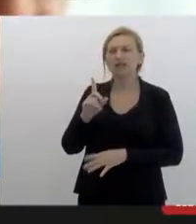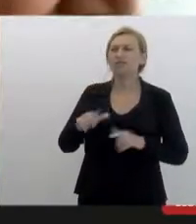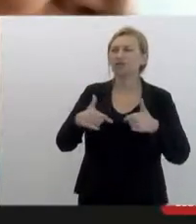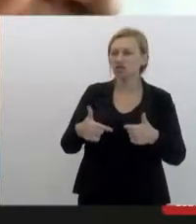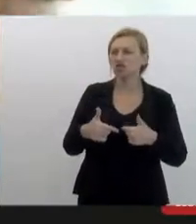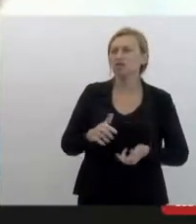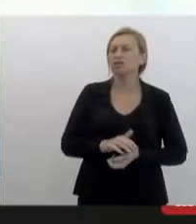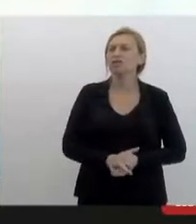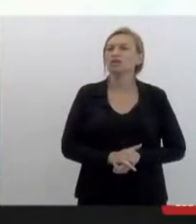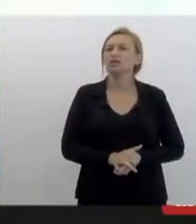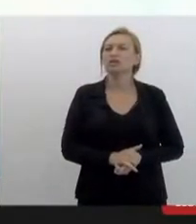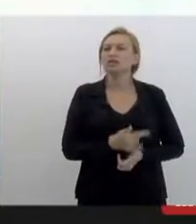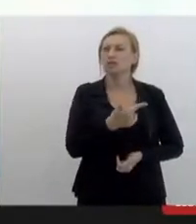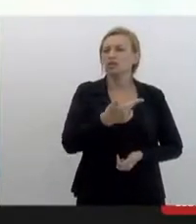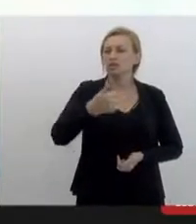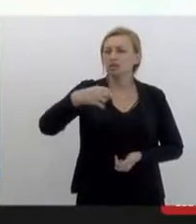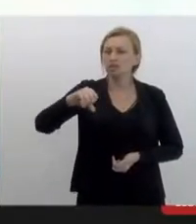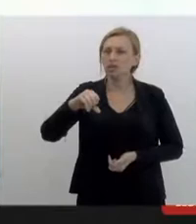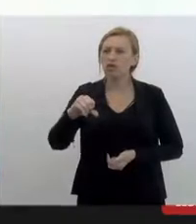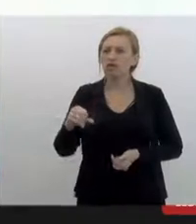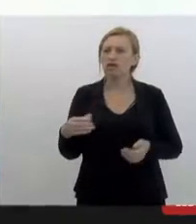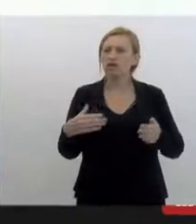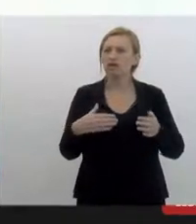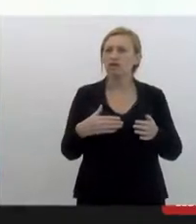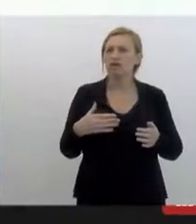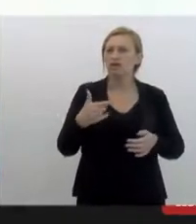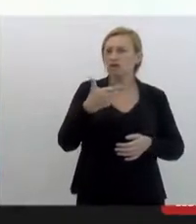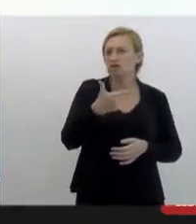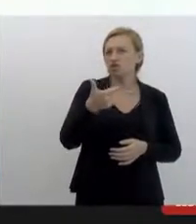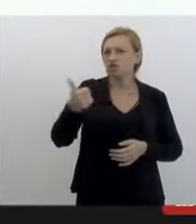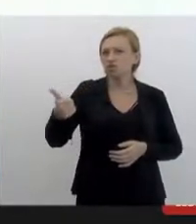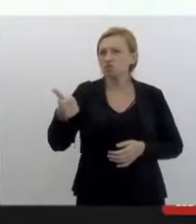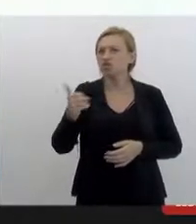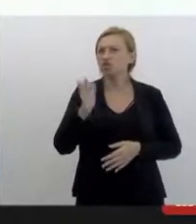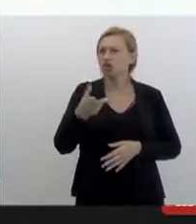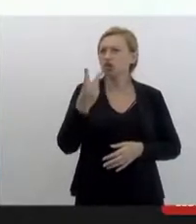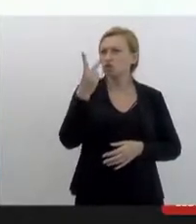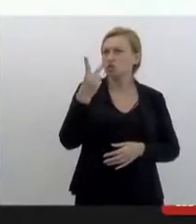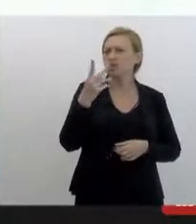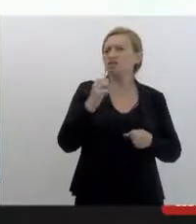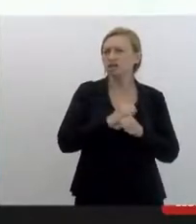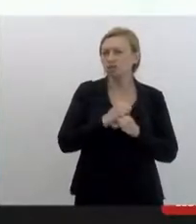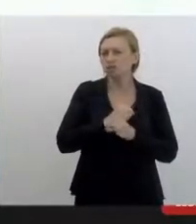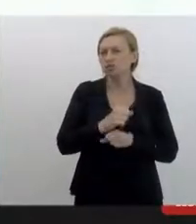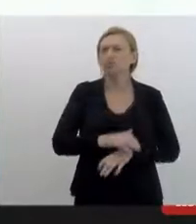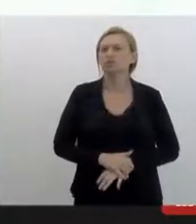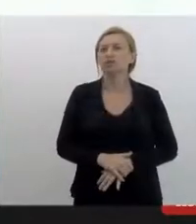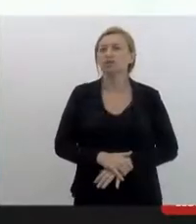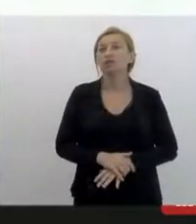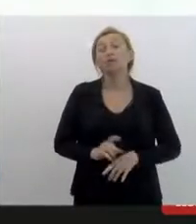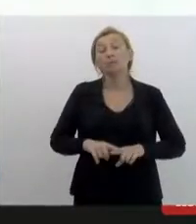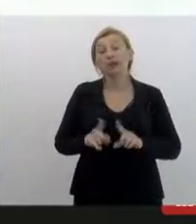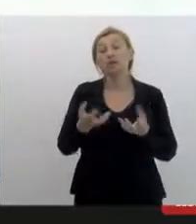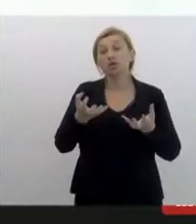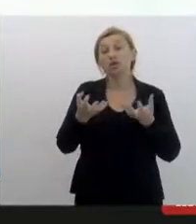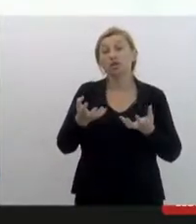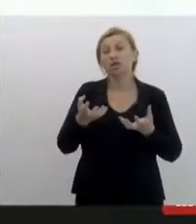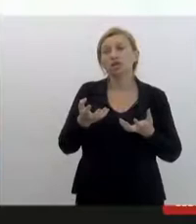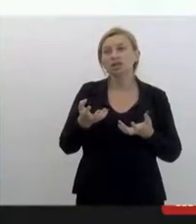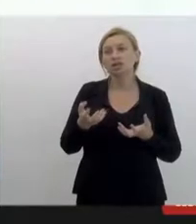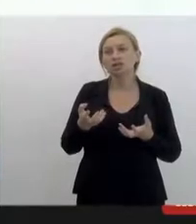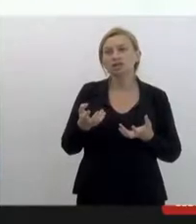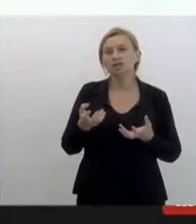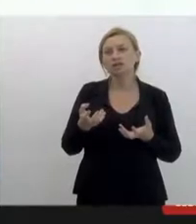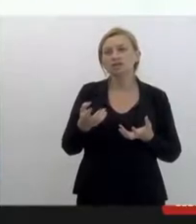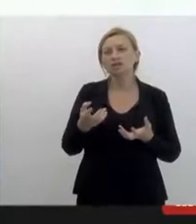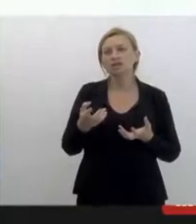19 para 21, já se foram dois anos. Mas eu ainda queria